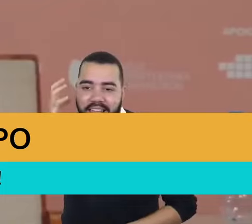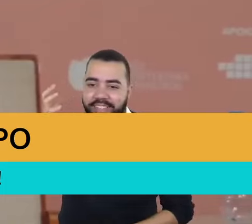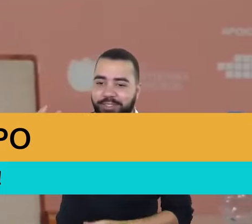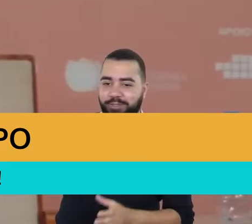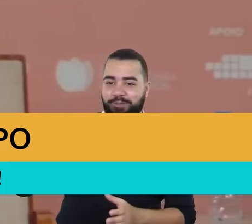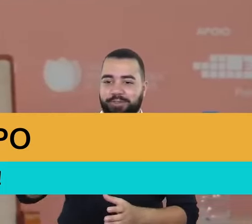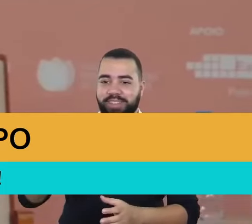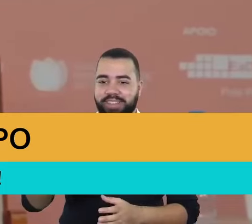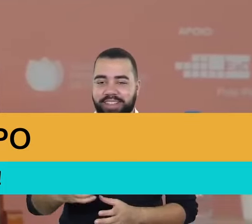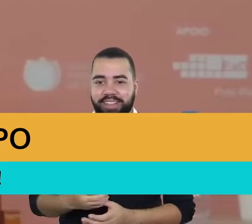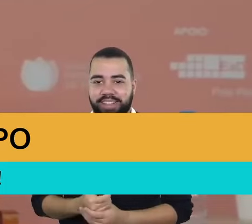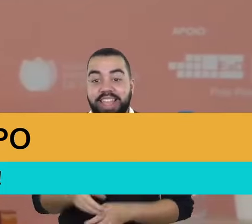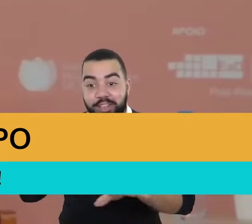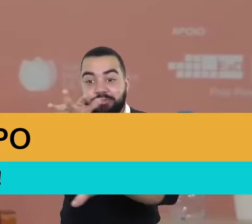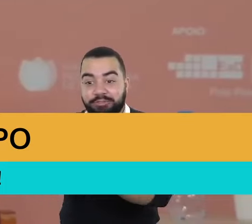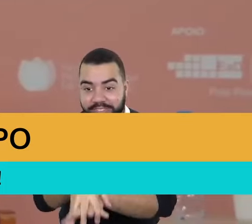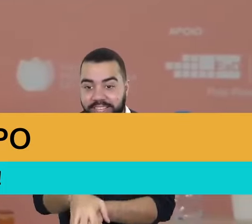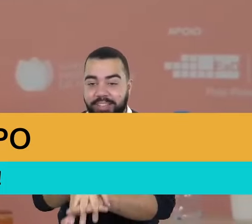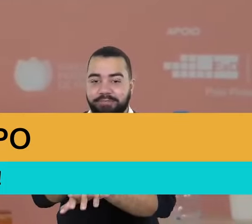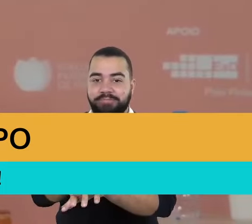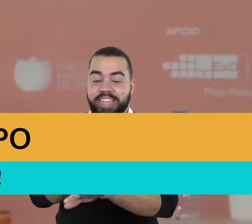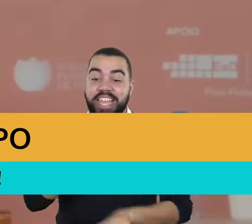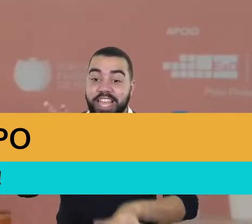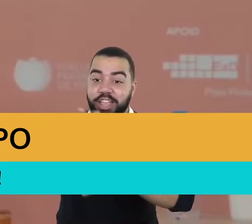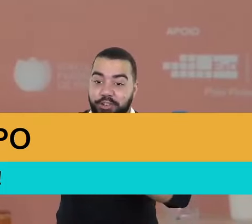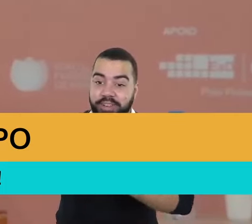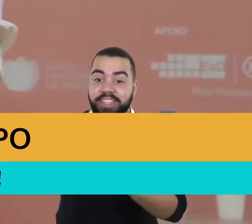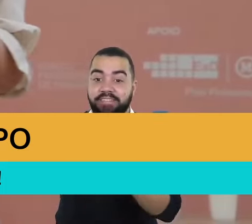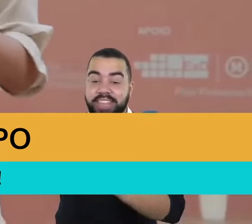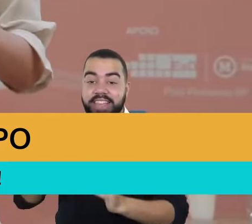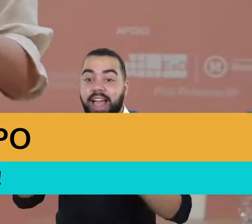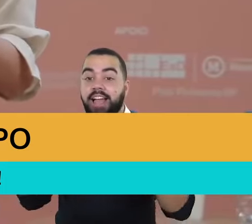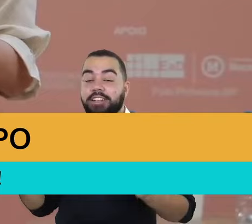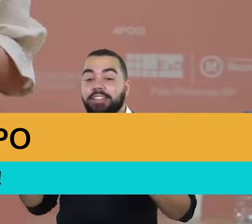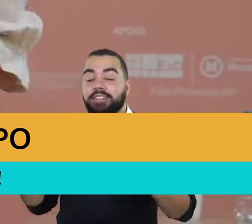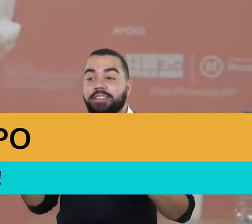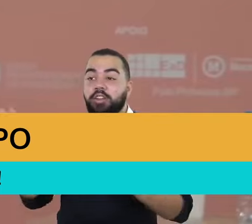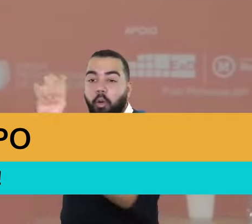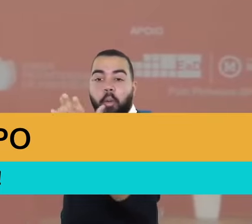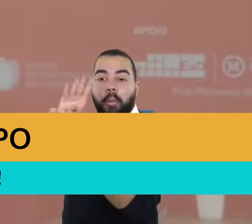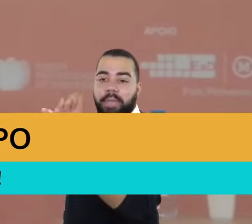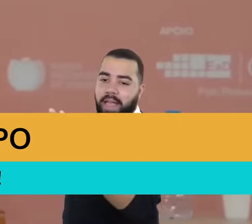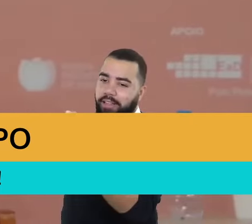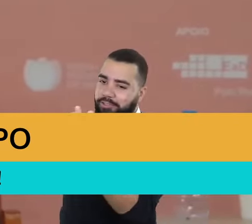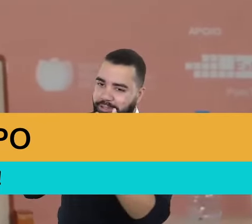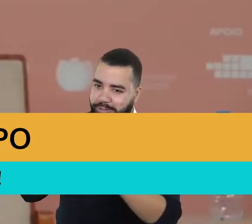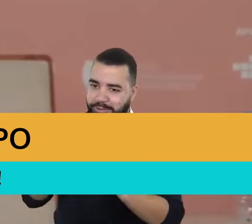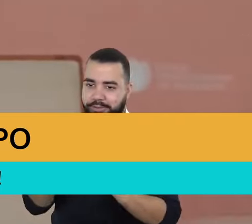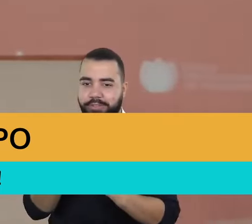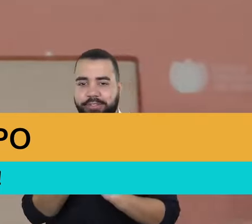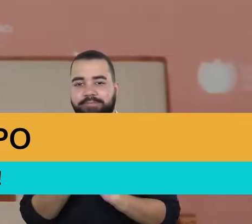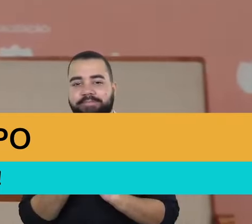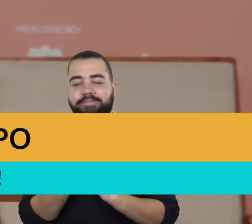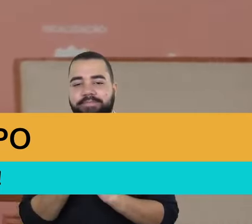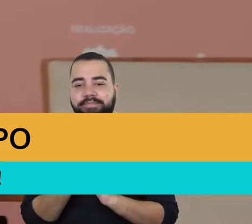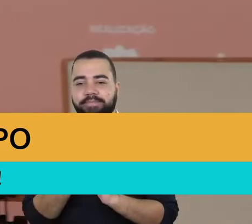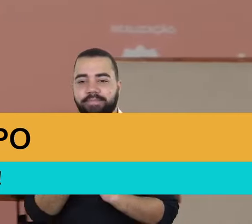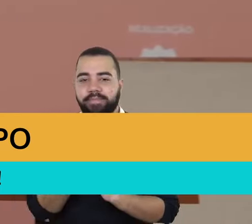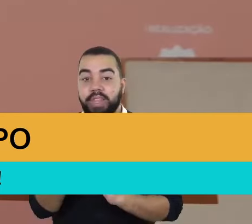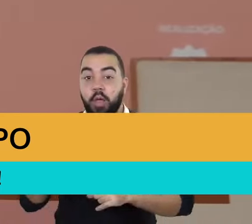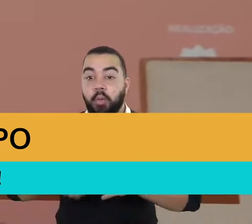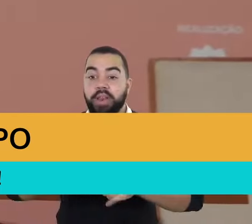isso. E incluir um ato de ser um imitador de Cristo, porque eu fui mais inclusa, o lugar que eu mais fui inclusa na